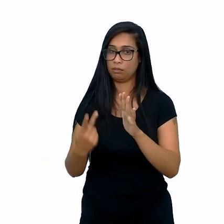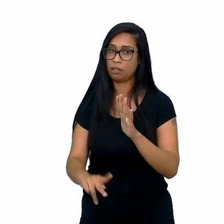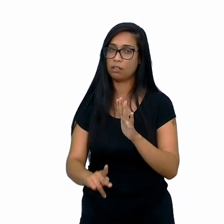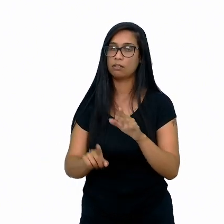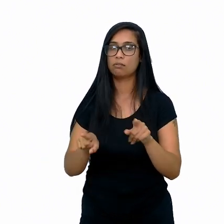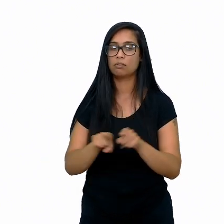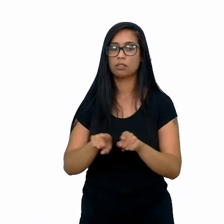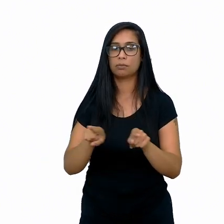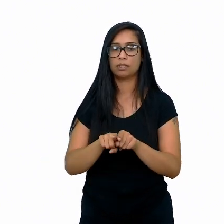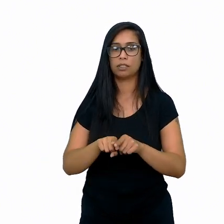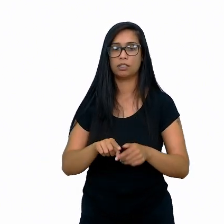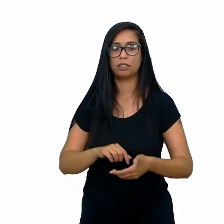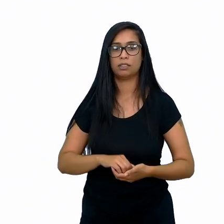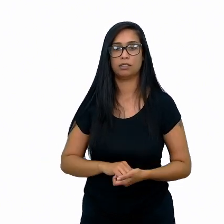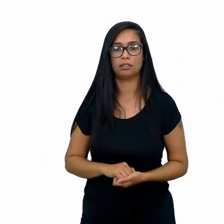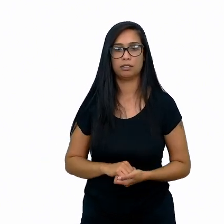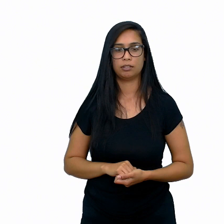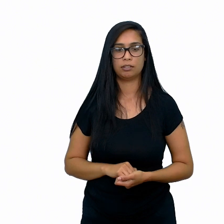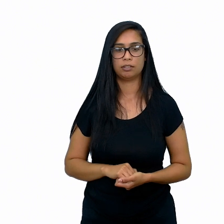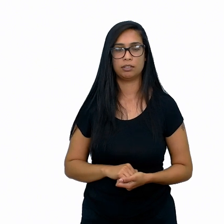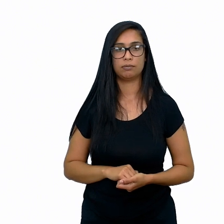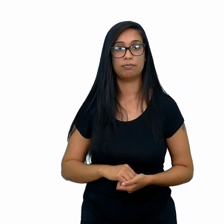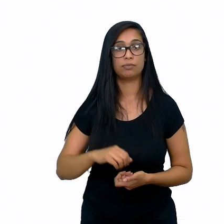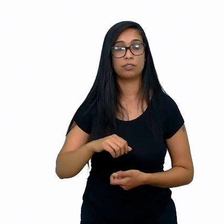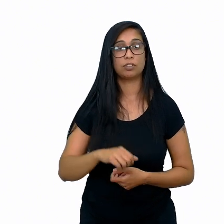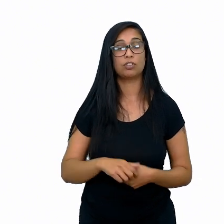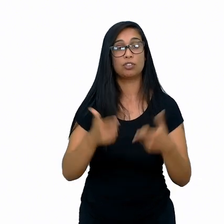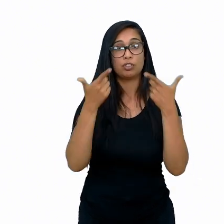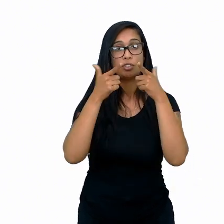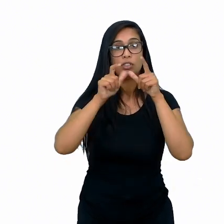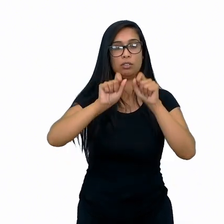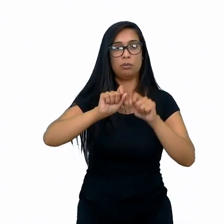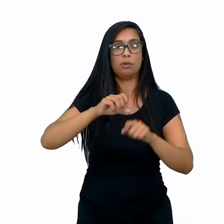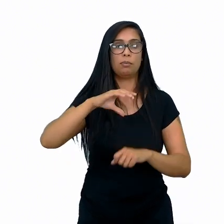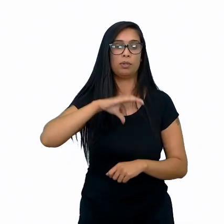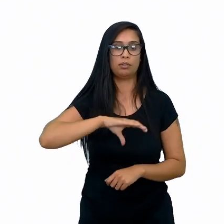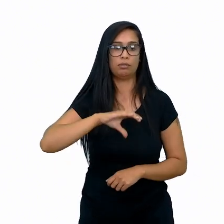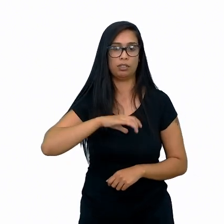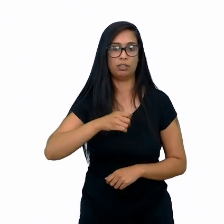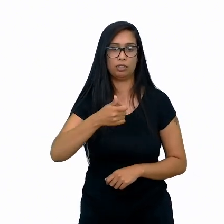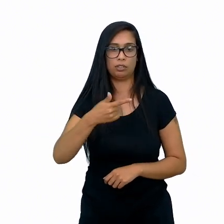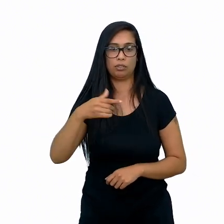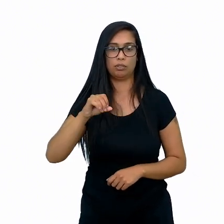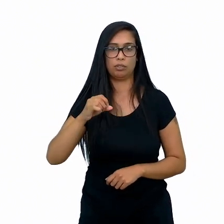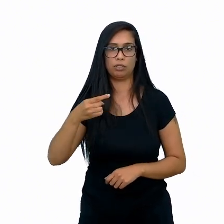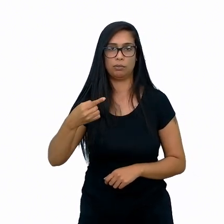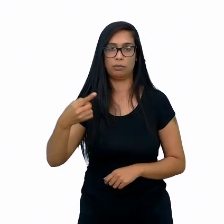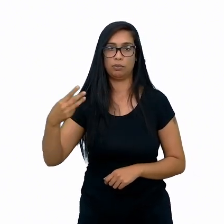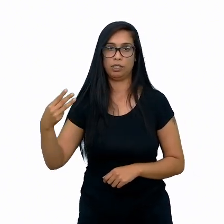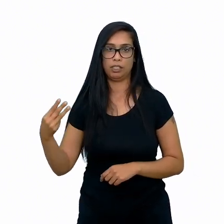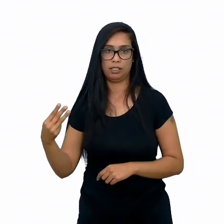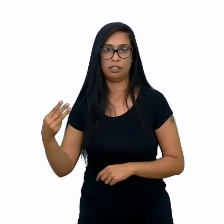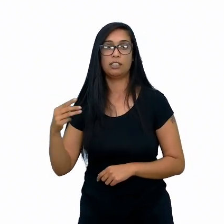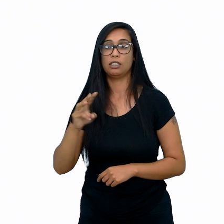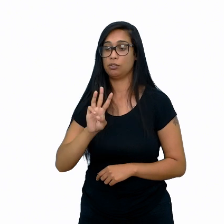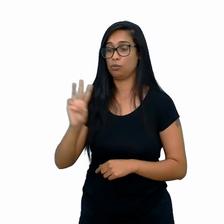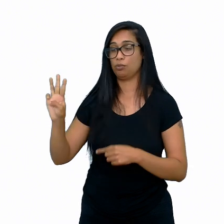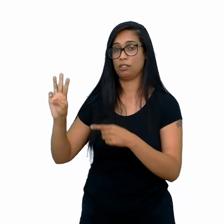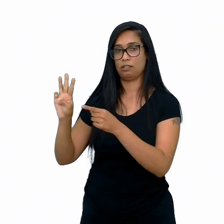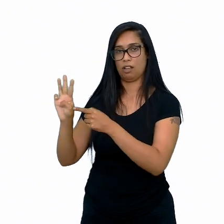sobre as expectativas de aprendizagem de língua portuguesa de 2013, está disponível aqui no